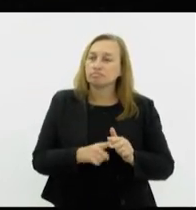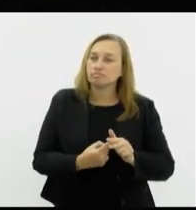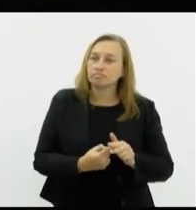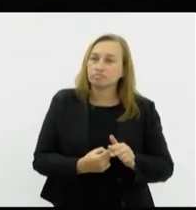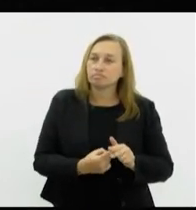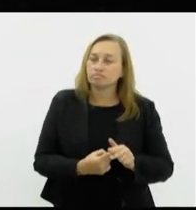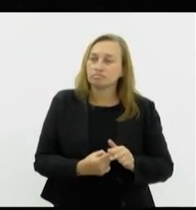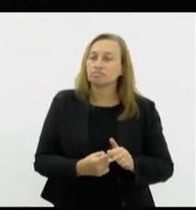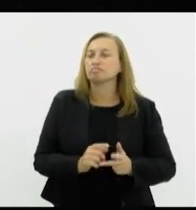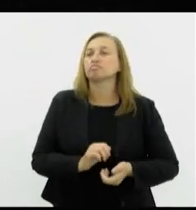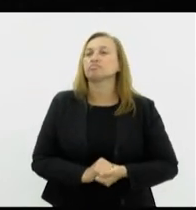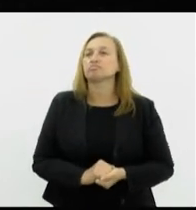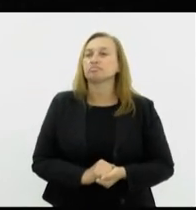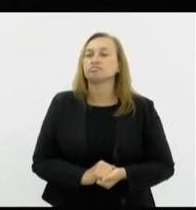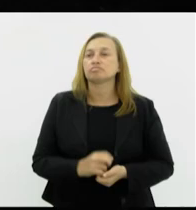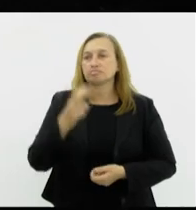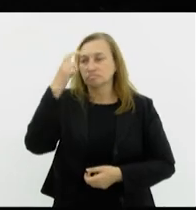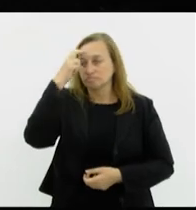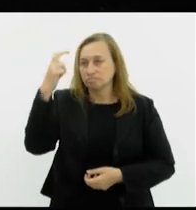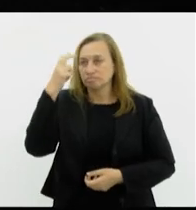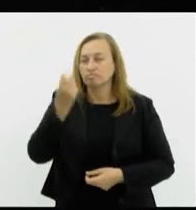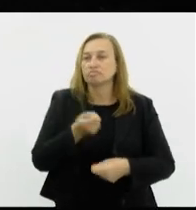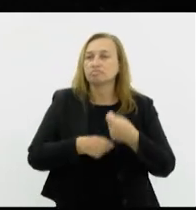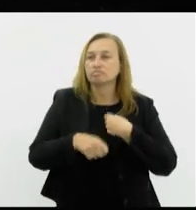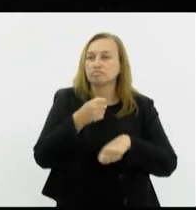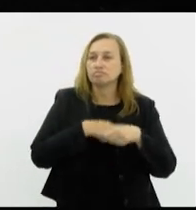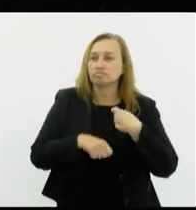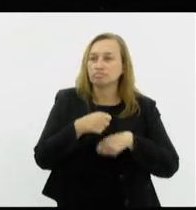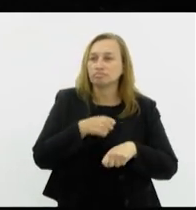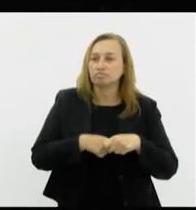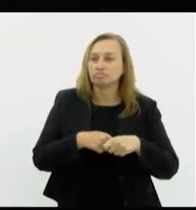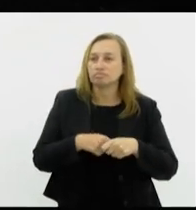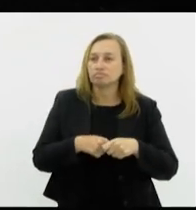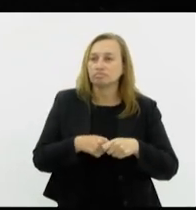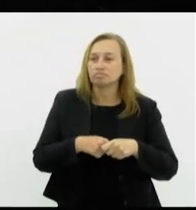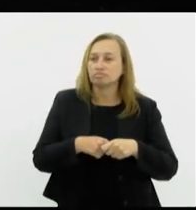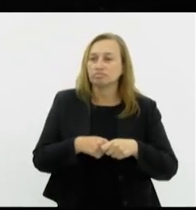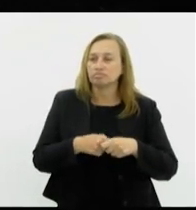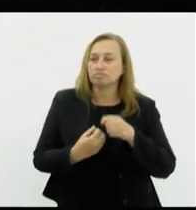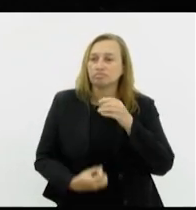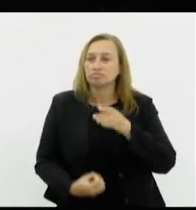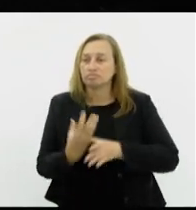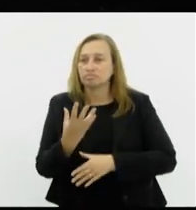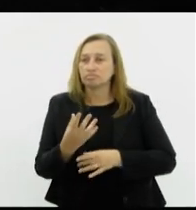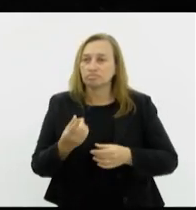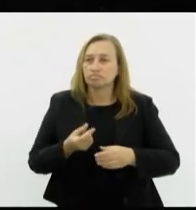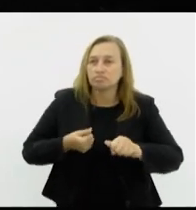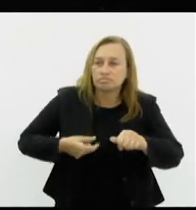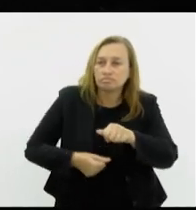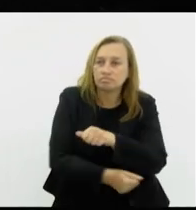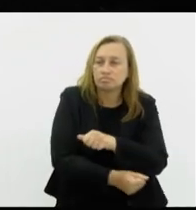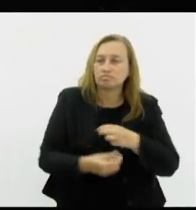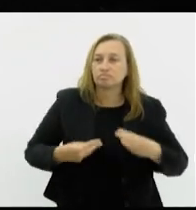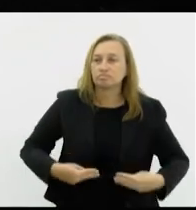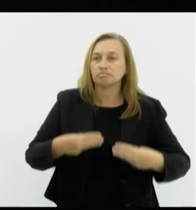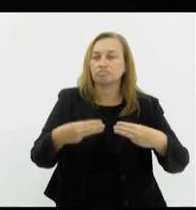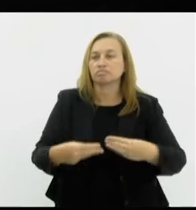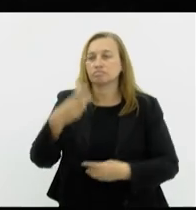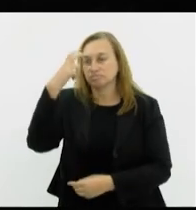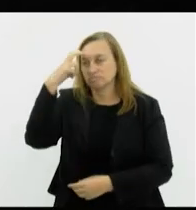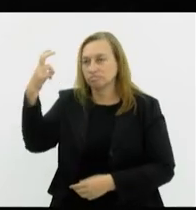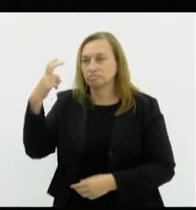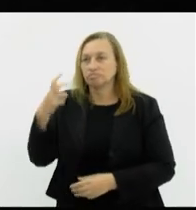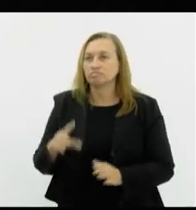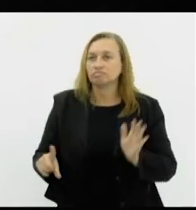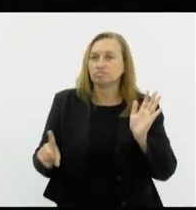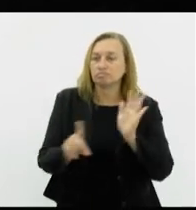cadeia produtiva da cultura e da economia criativa com investimentos do Ministério da Cultura, através da Lei